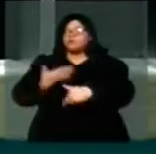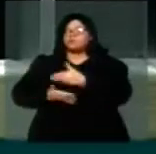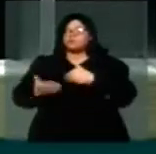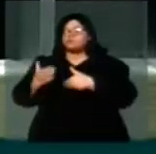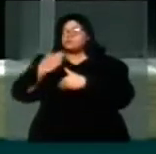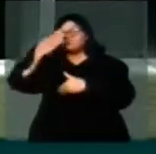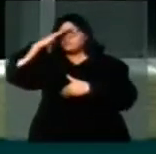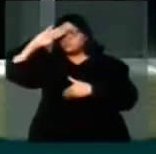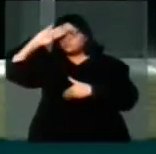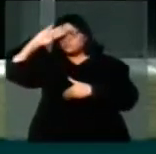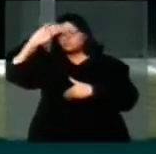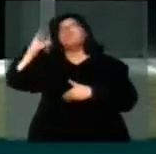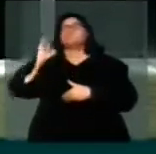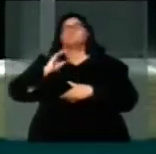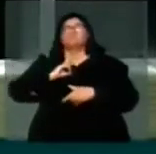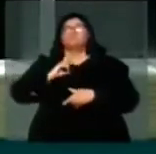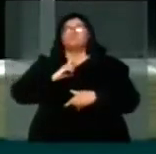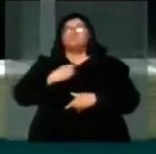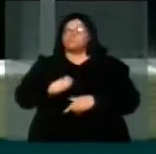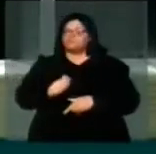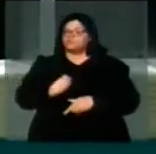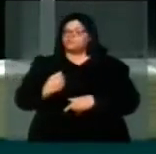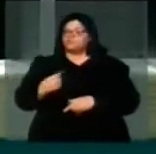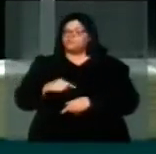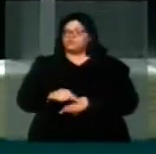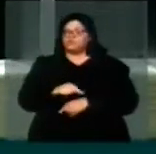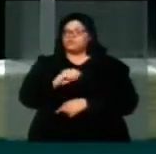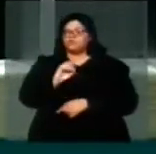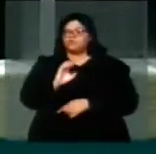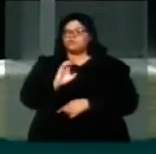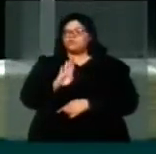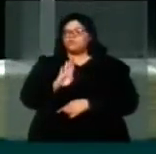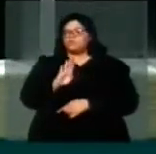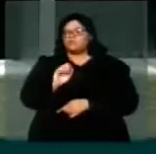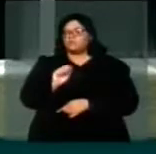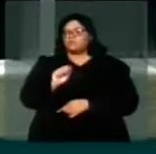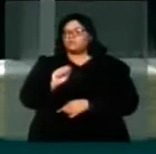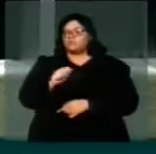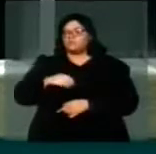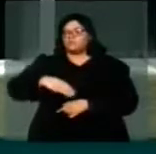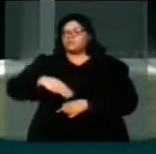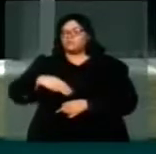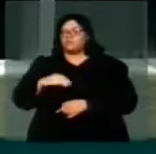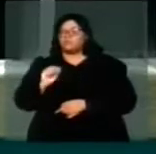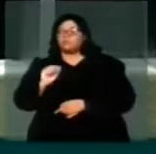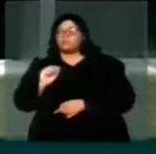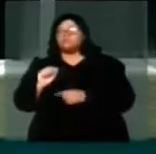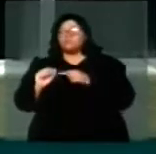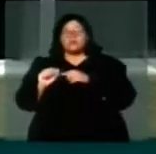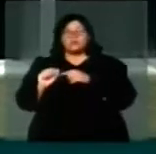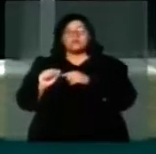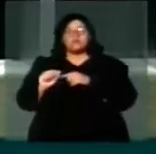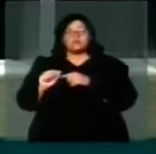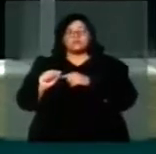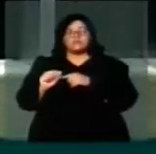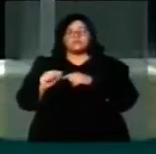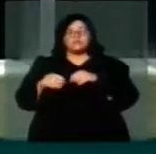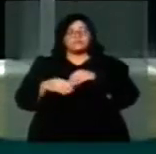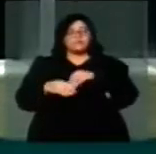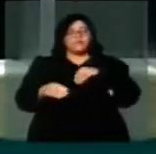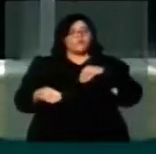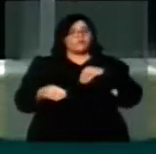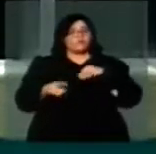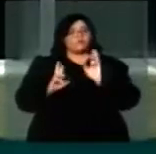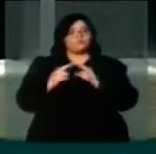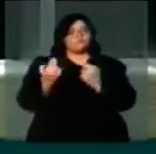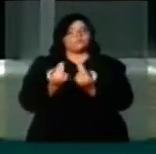participar. O próprio presidente Barack Obama, senhor presidente, ele teria que ficar fora de